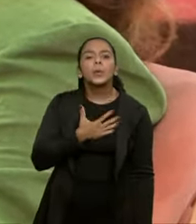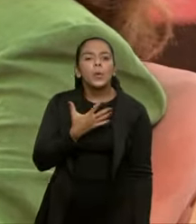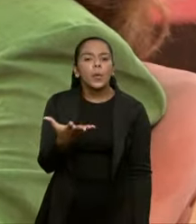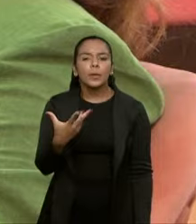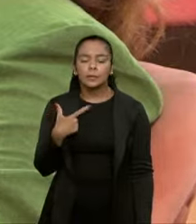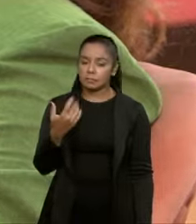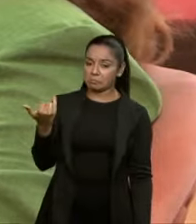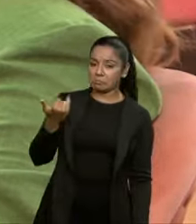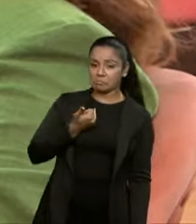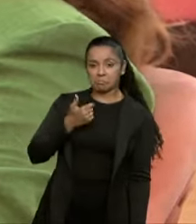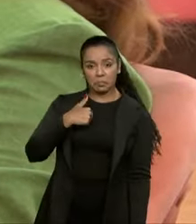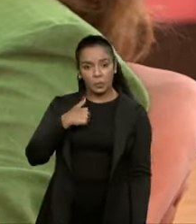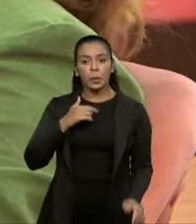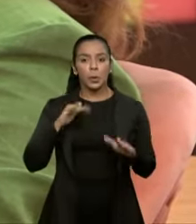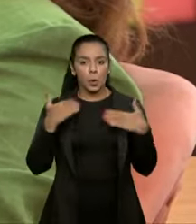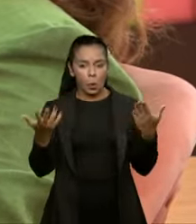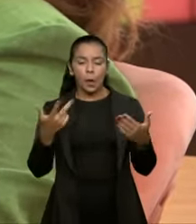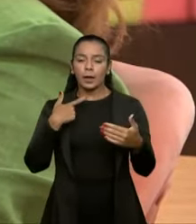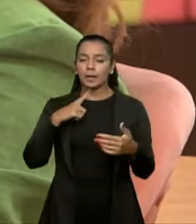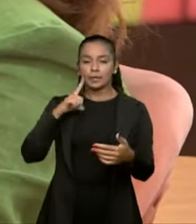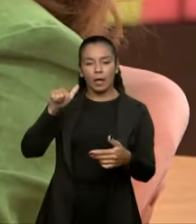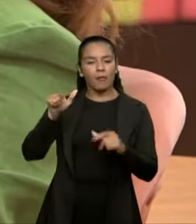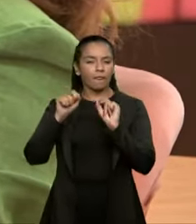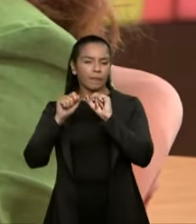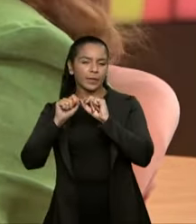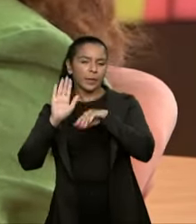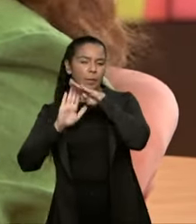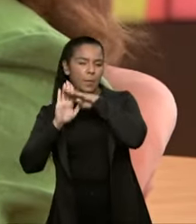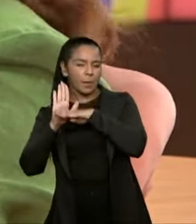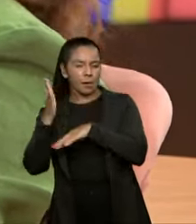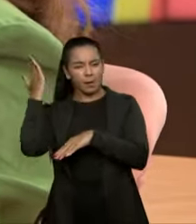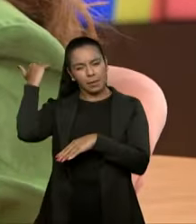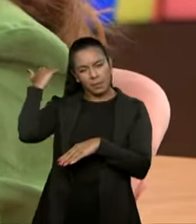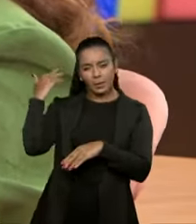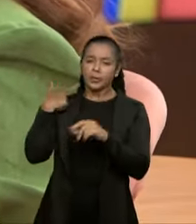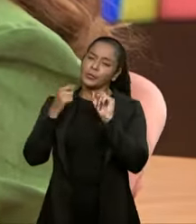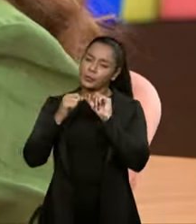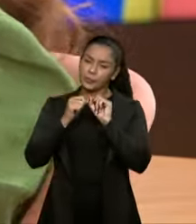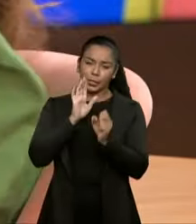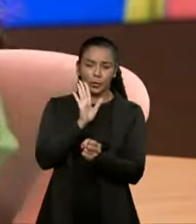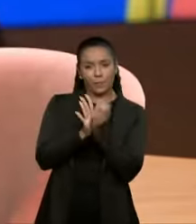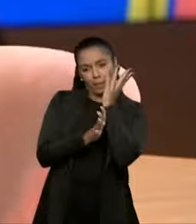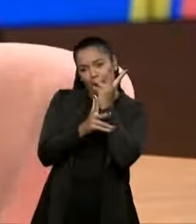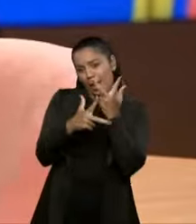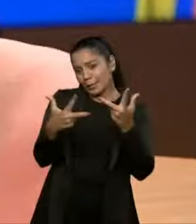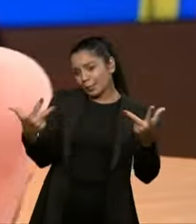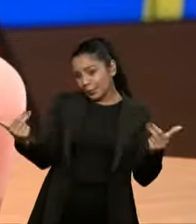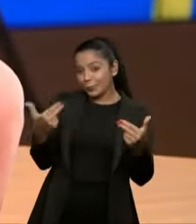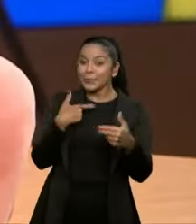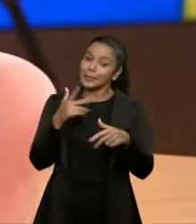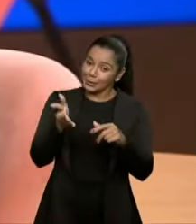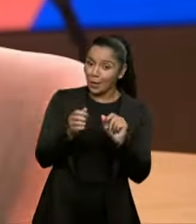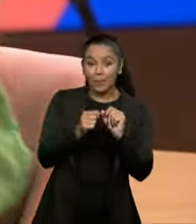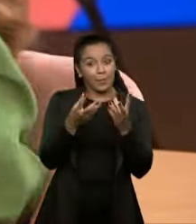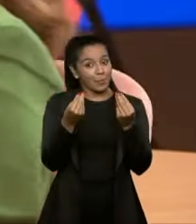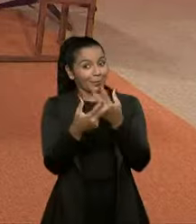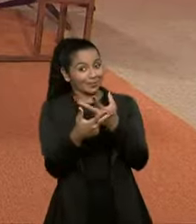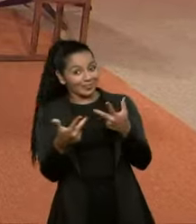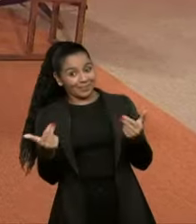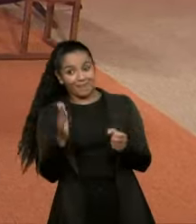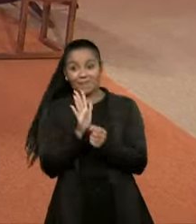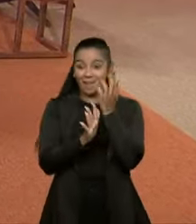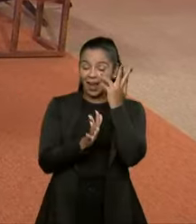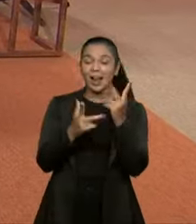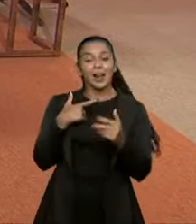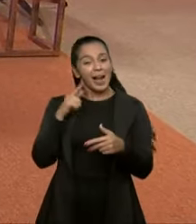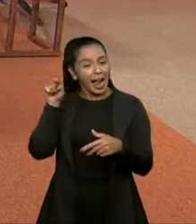comentado comigo, quando a gente estava lá fazendo aquele programa que a gente fazia? A gente fez várias coisas. Porra, porque a gente já fez de coisa, né, André? Não, mas aquele é